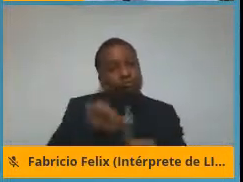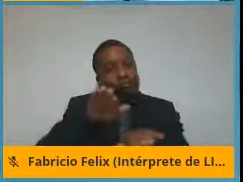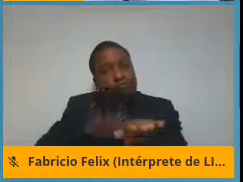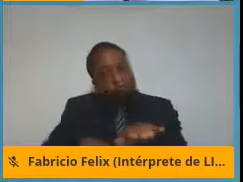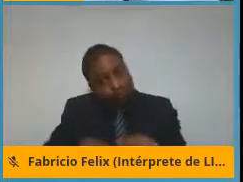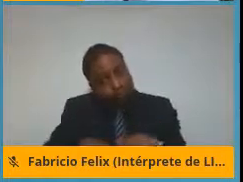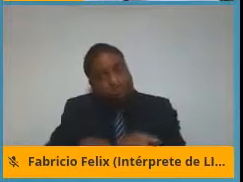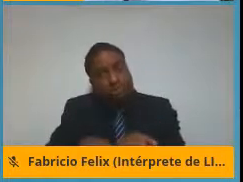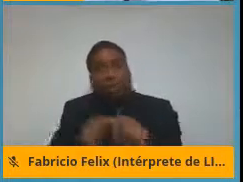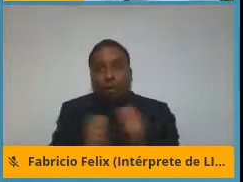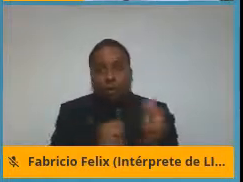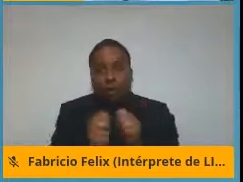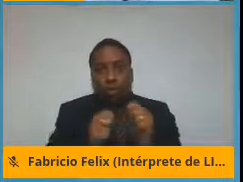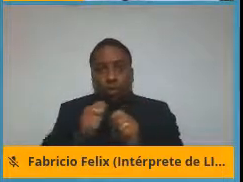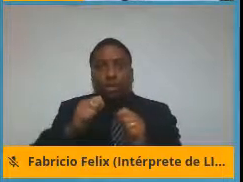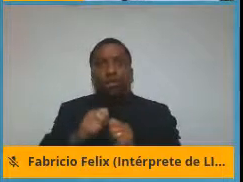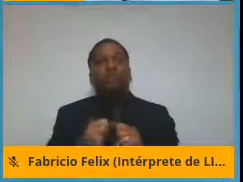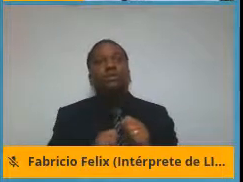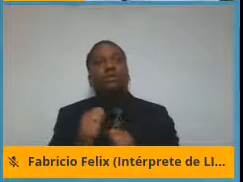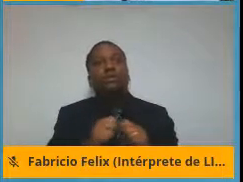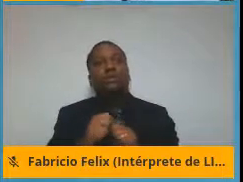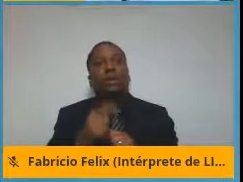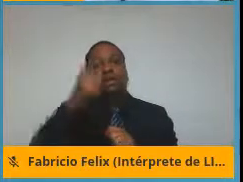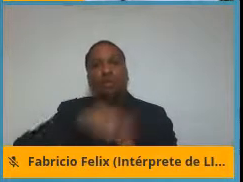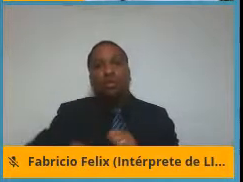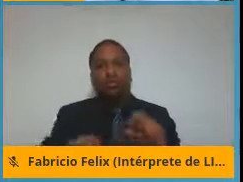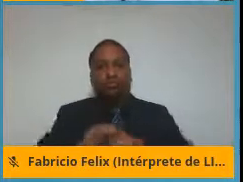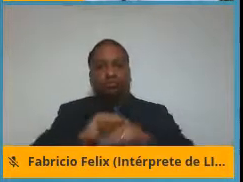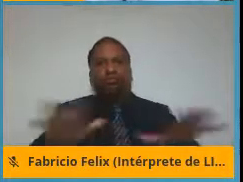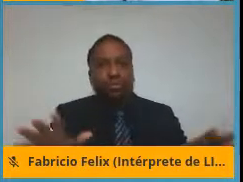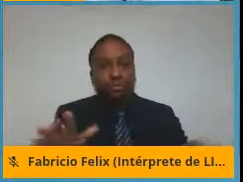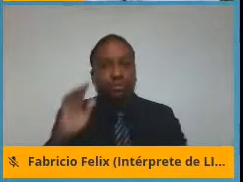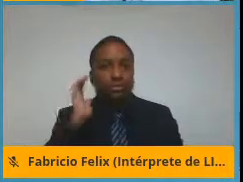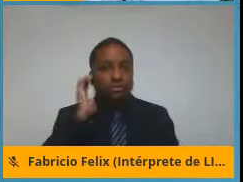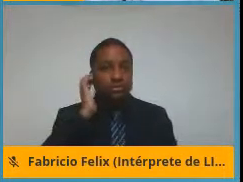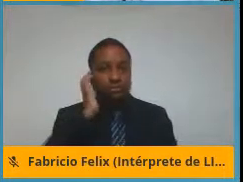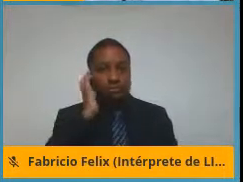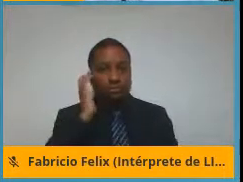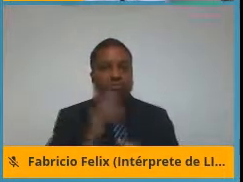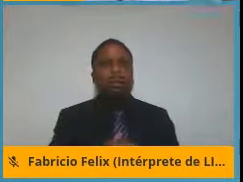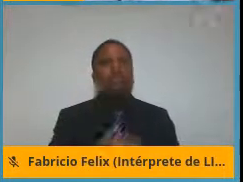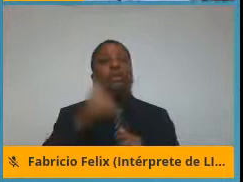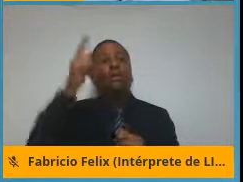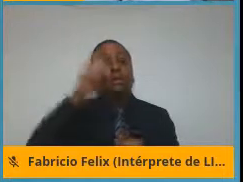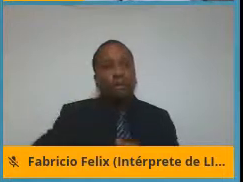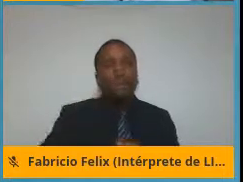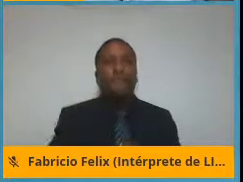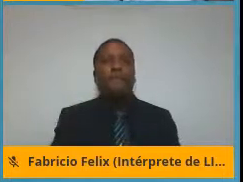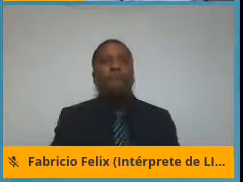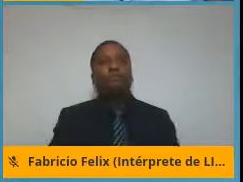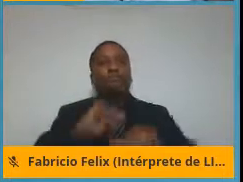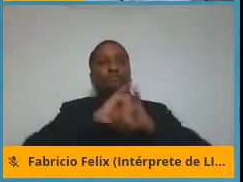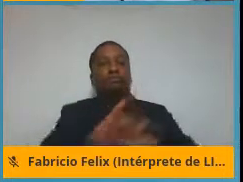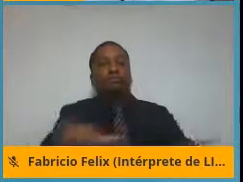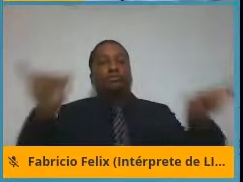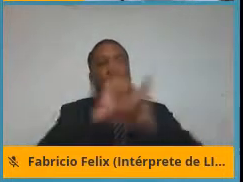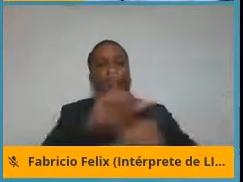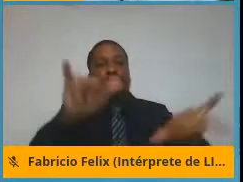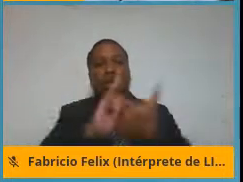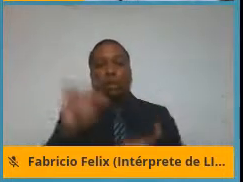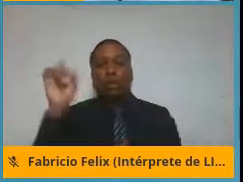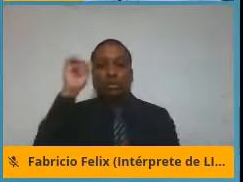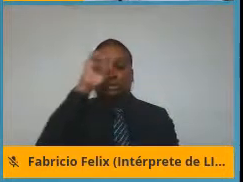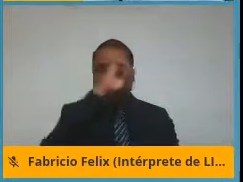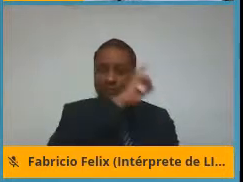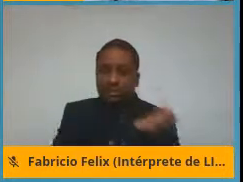antes que ela vire tão grave quanto a primeira. Bom, além das notícias difíceis, né, da